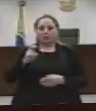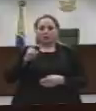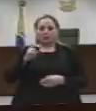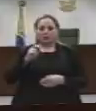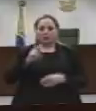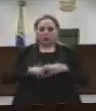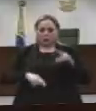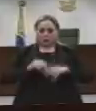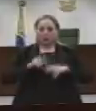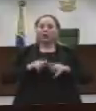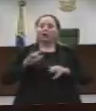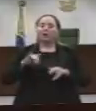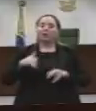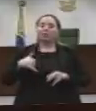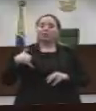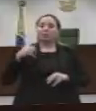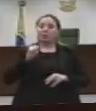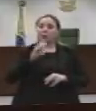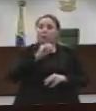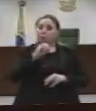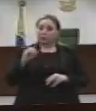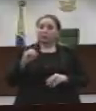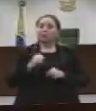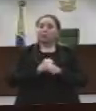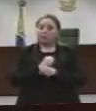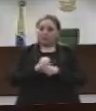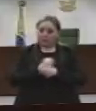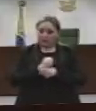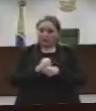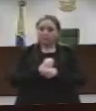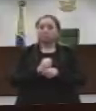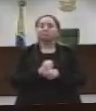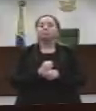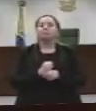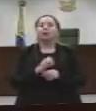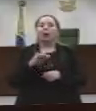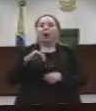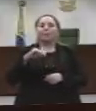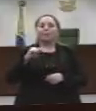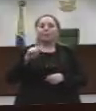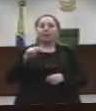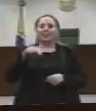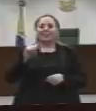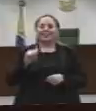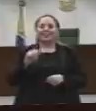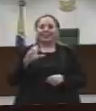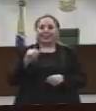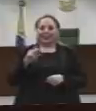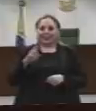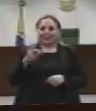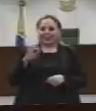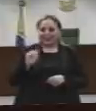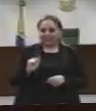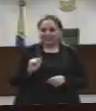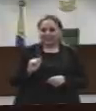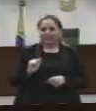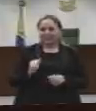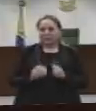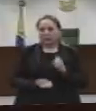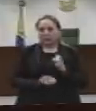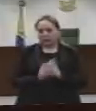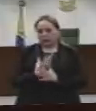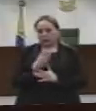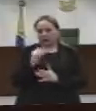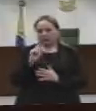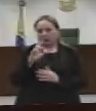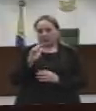Magna Carta documento e na sua origem feudal eh obtido pelos Barões Ingleses